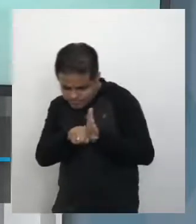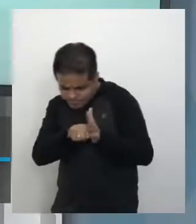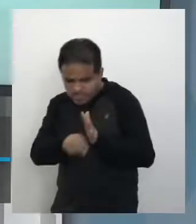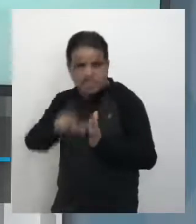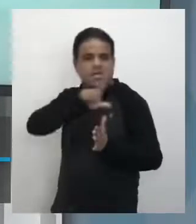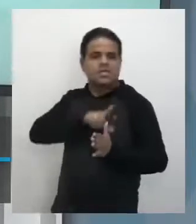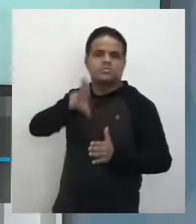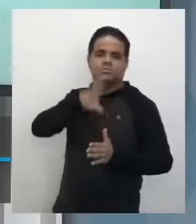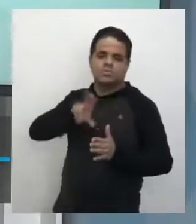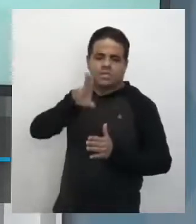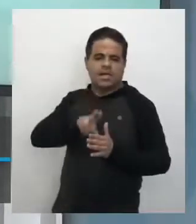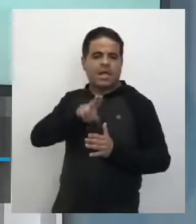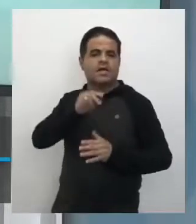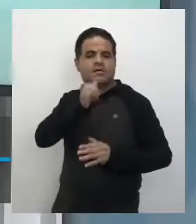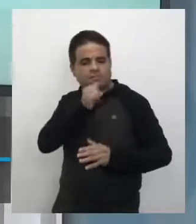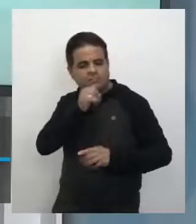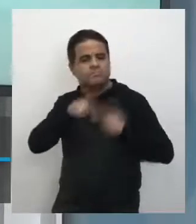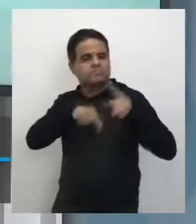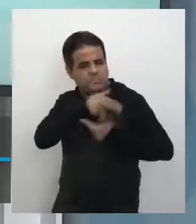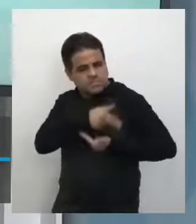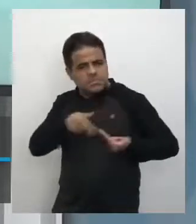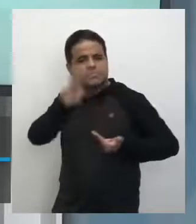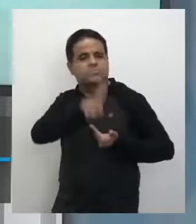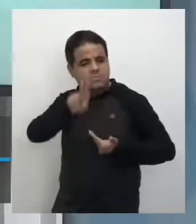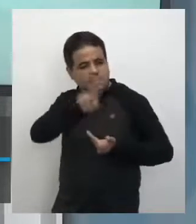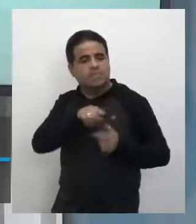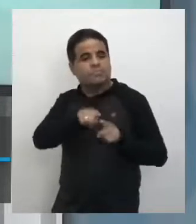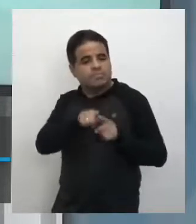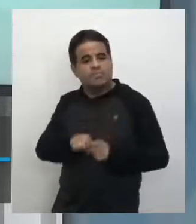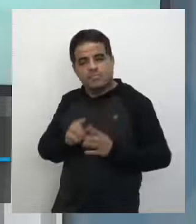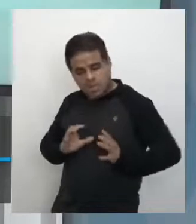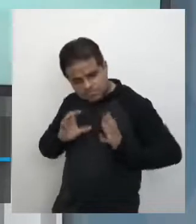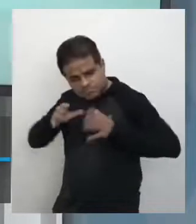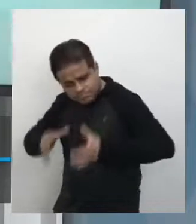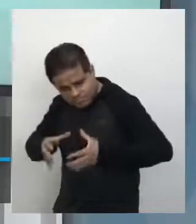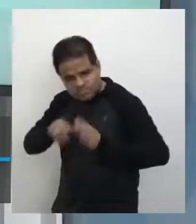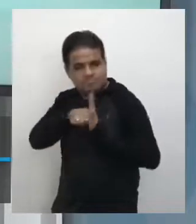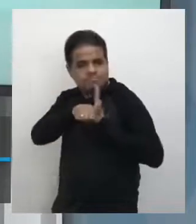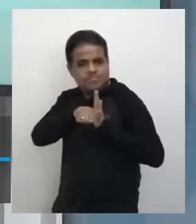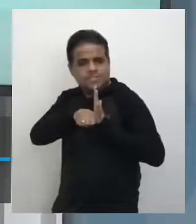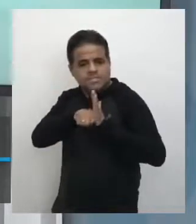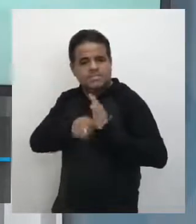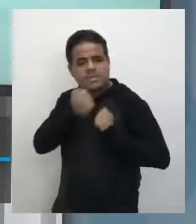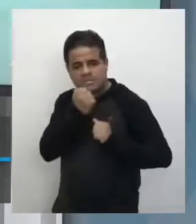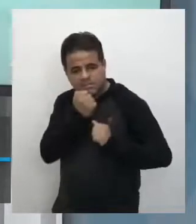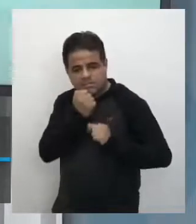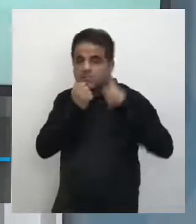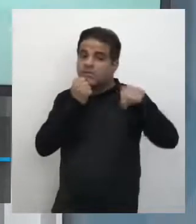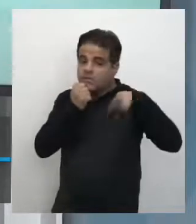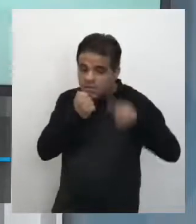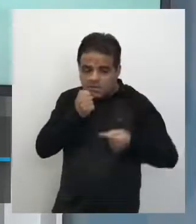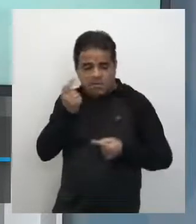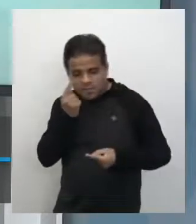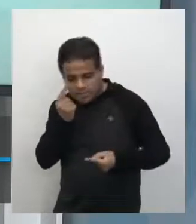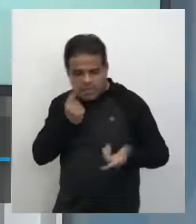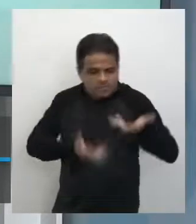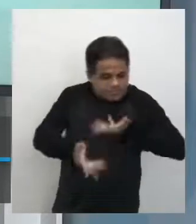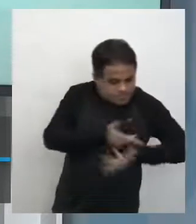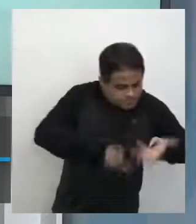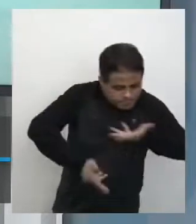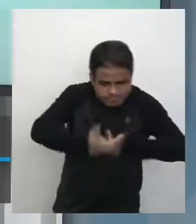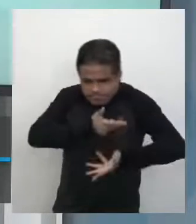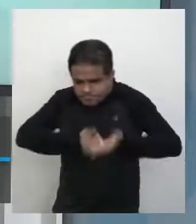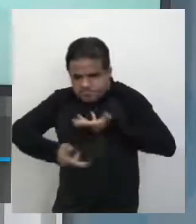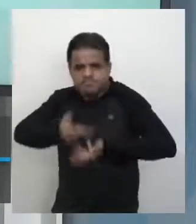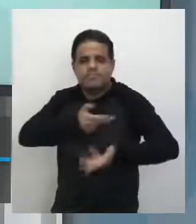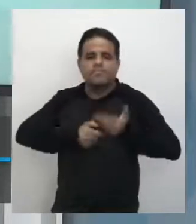utilizados, né? E muitos dos biomateriais também são utilizados na pesquisa científica e aí a gente vai ver um pouquinho dessa relação. E